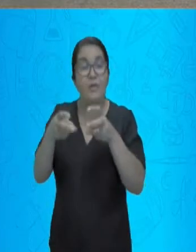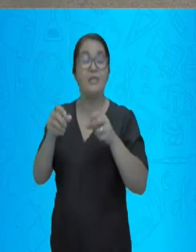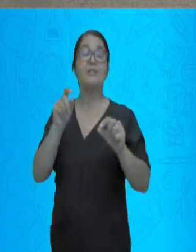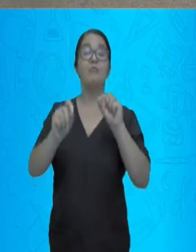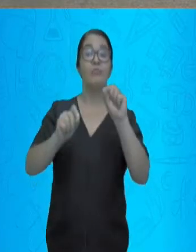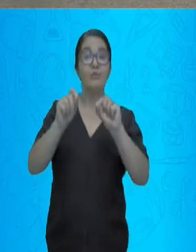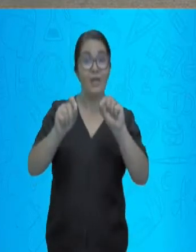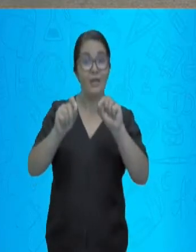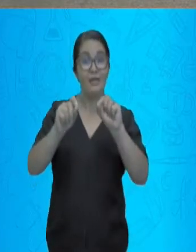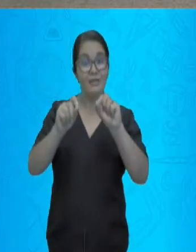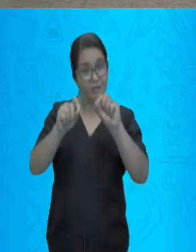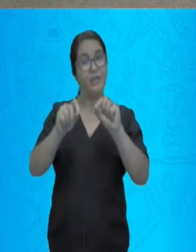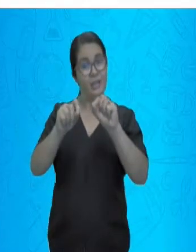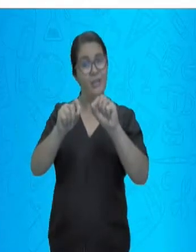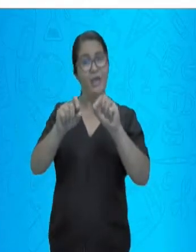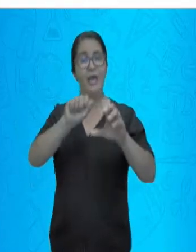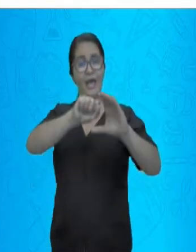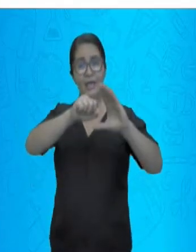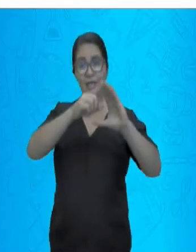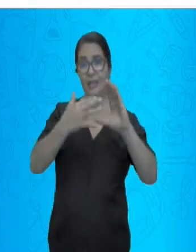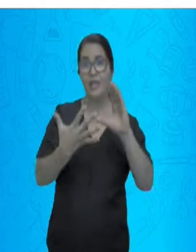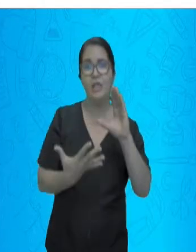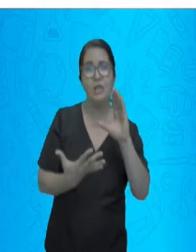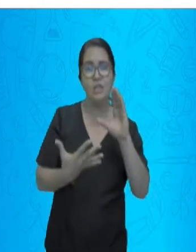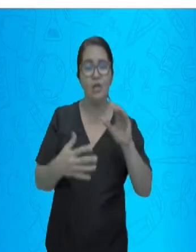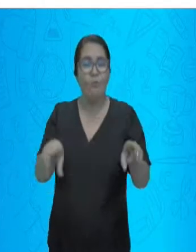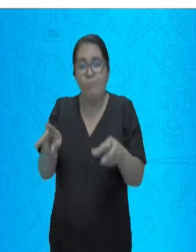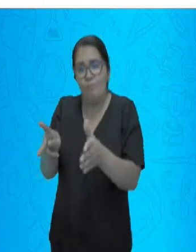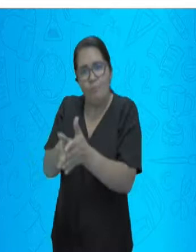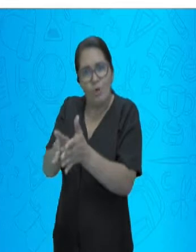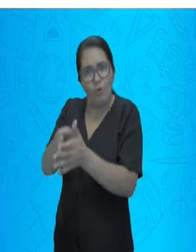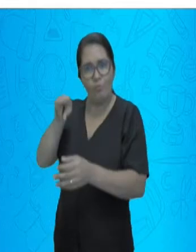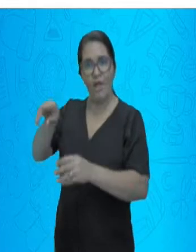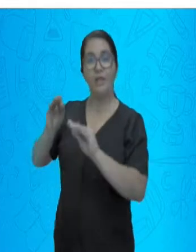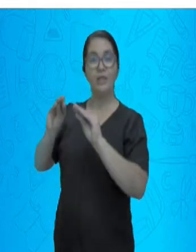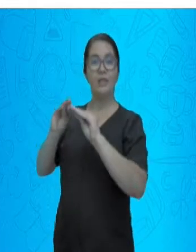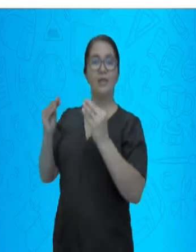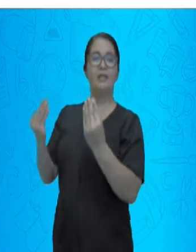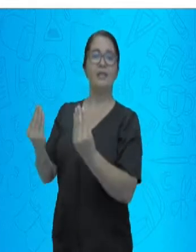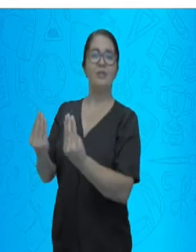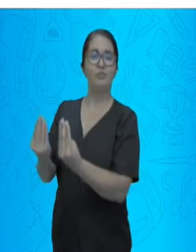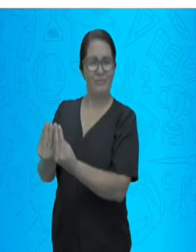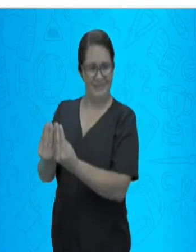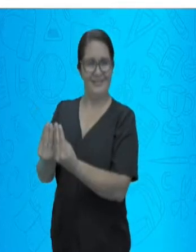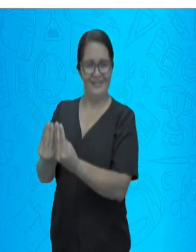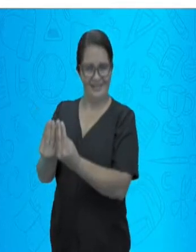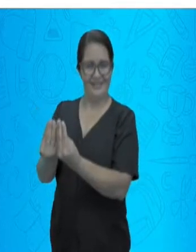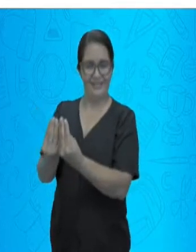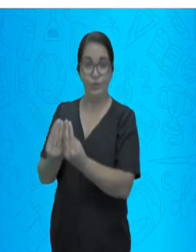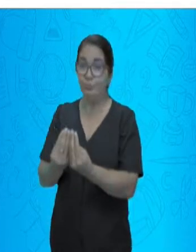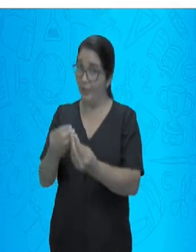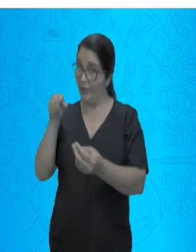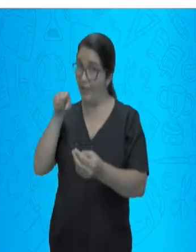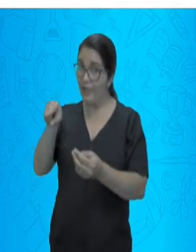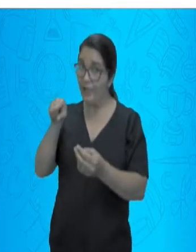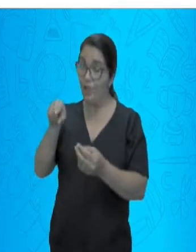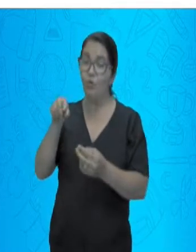eu posso dizer também que substância é um conjunto de